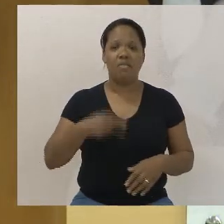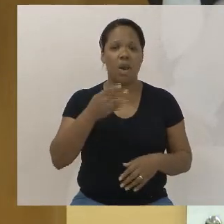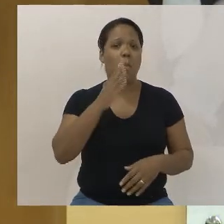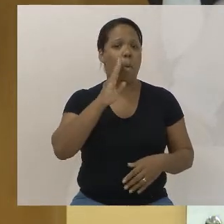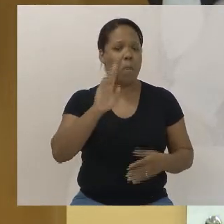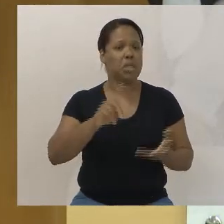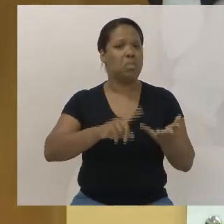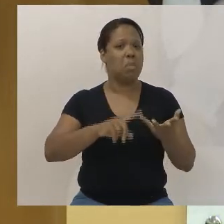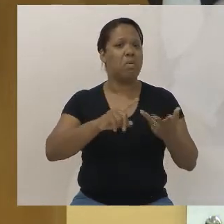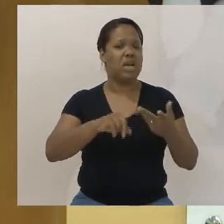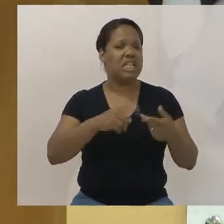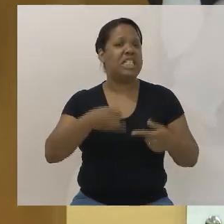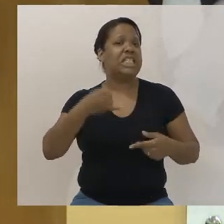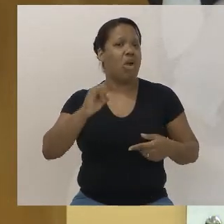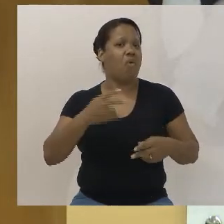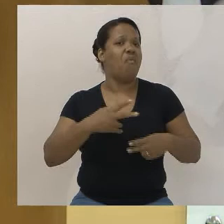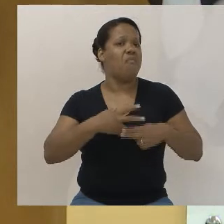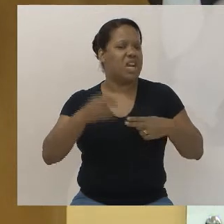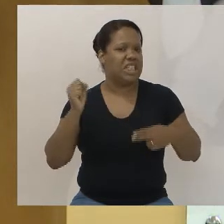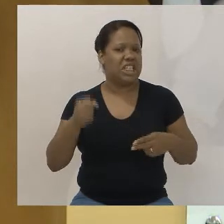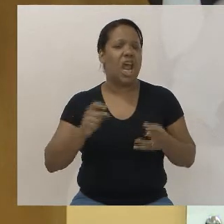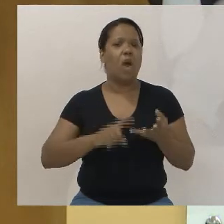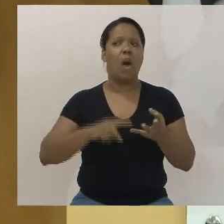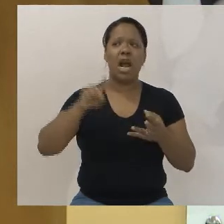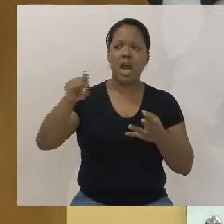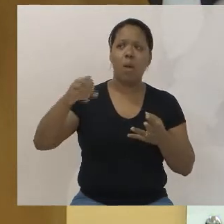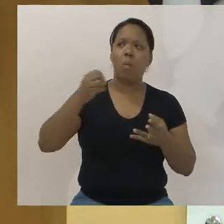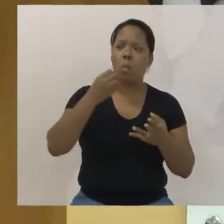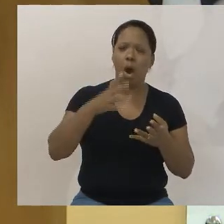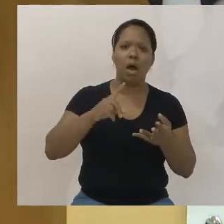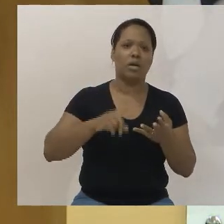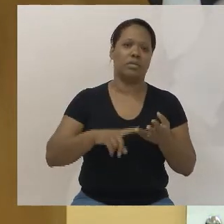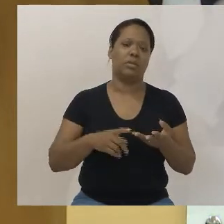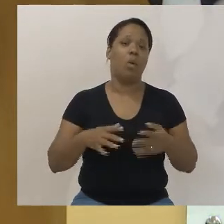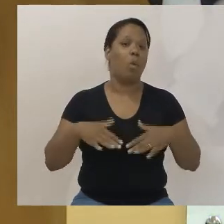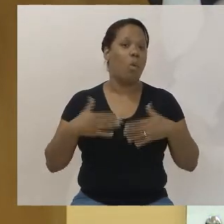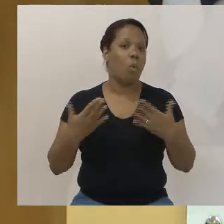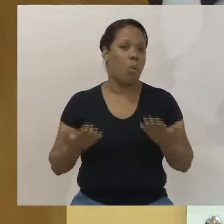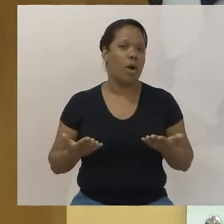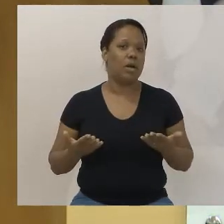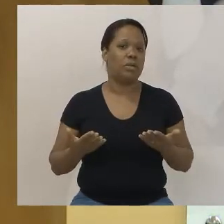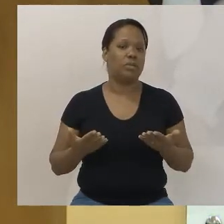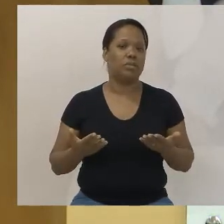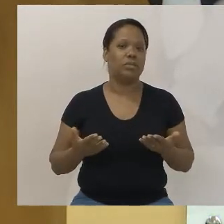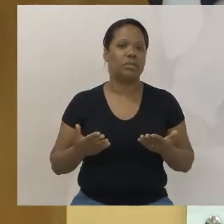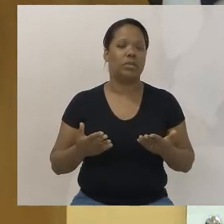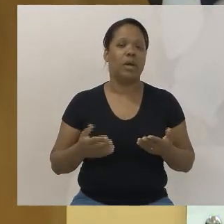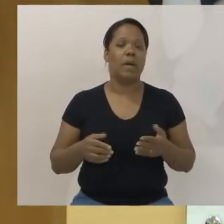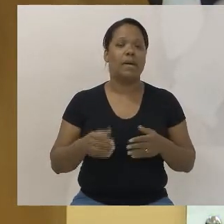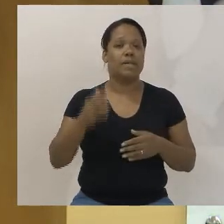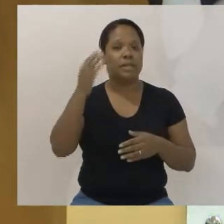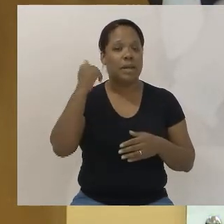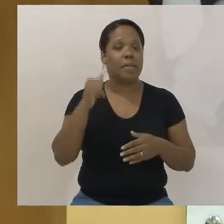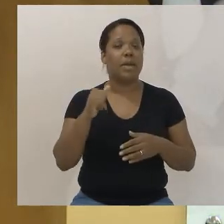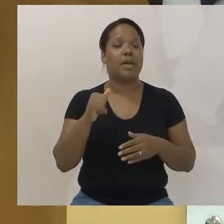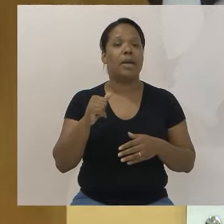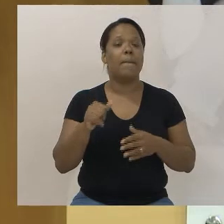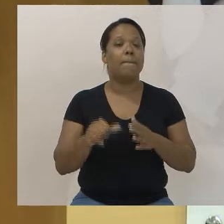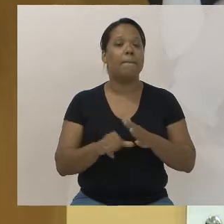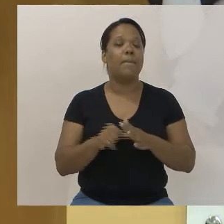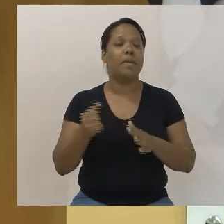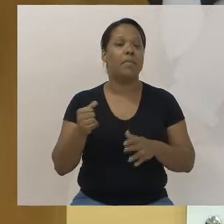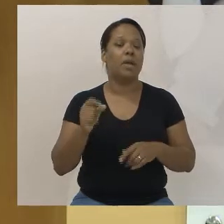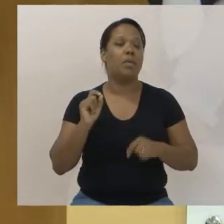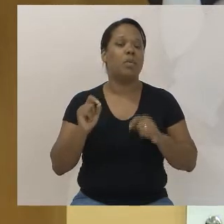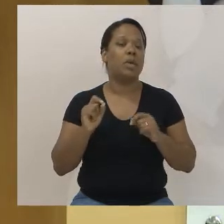povo dizendo se eu ganhar eleição vou fazer essa é aquela obra quando na verdade nós temos que saber primeiramente conhecer qual é